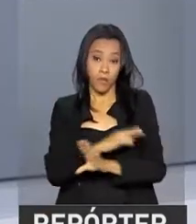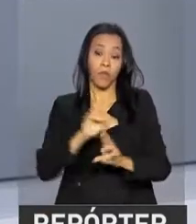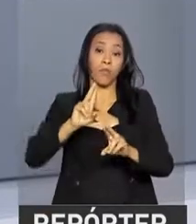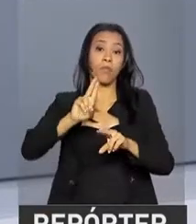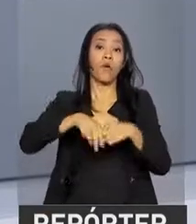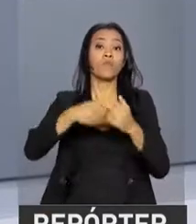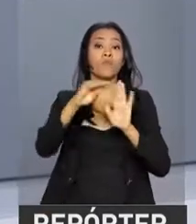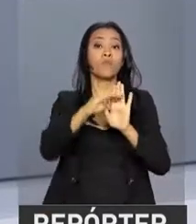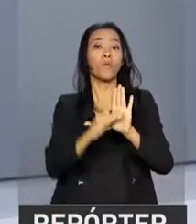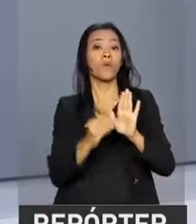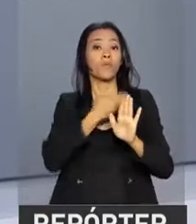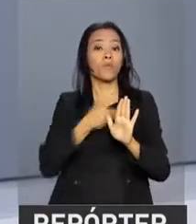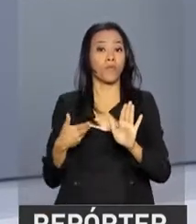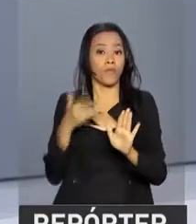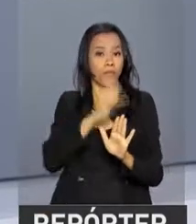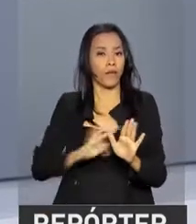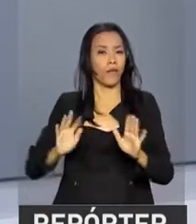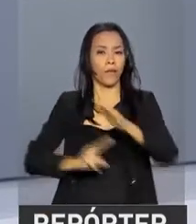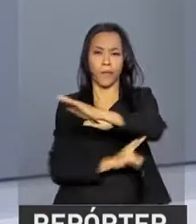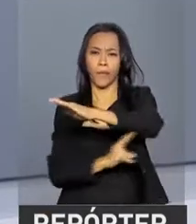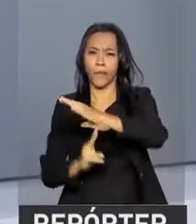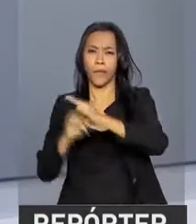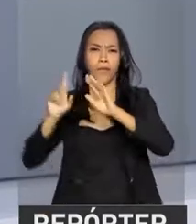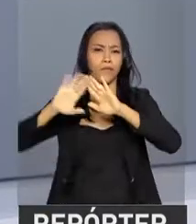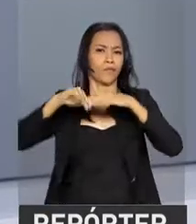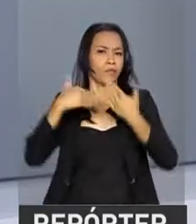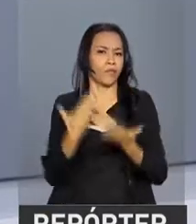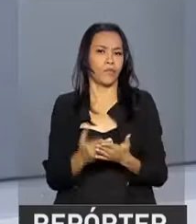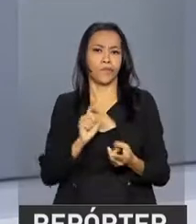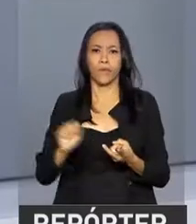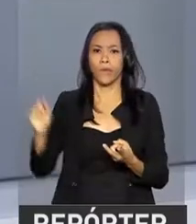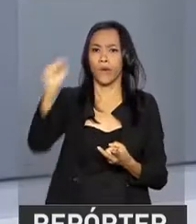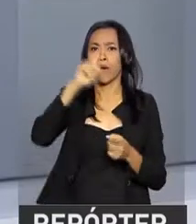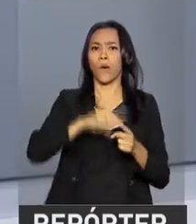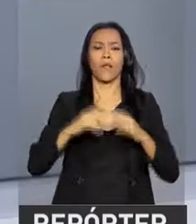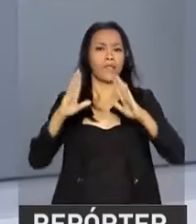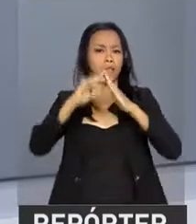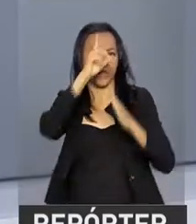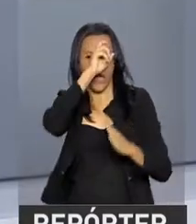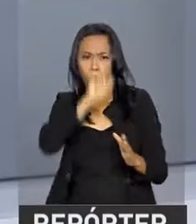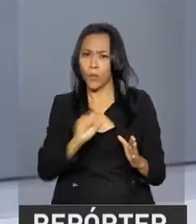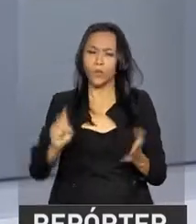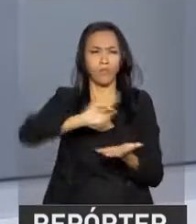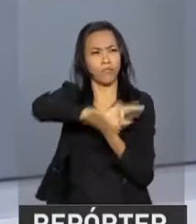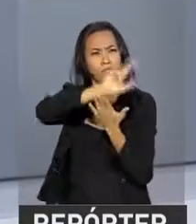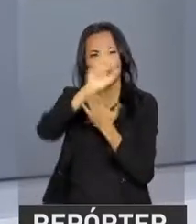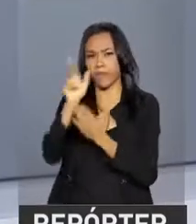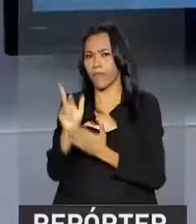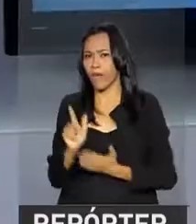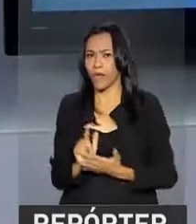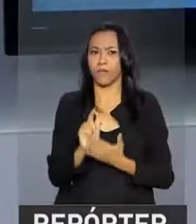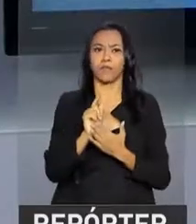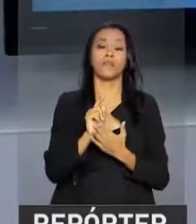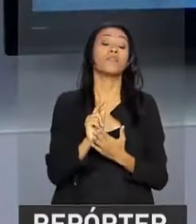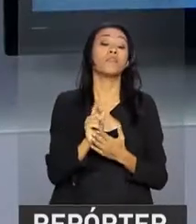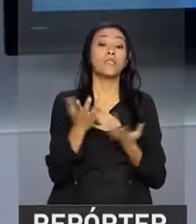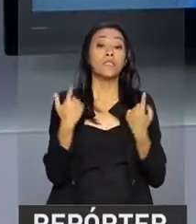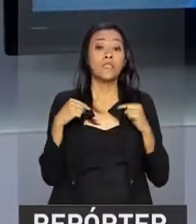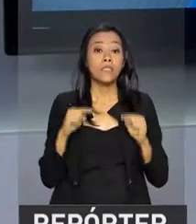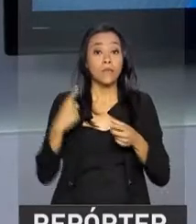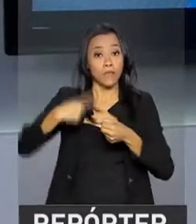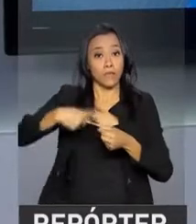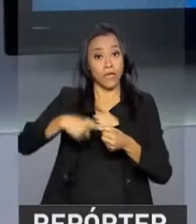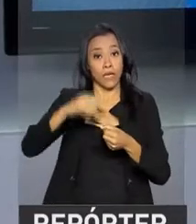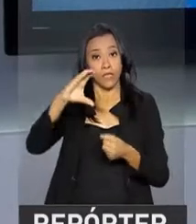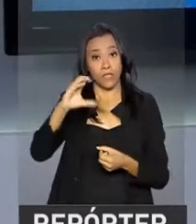governo federal. São pontes, escolas, centros de saúde e outros projetos nas mais diversas áreas. Em Campinas,